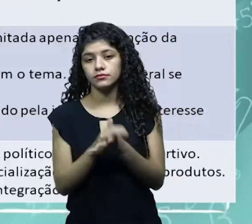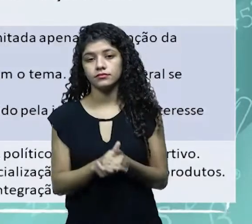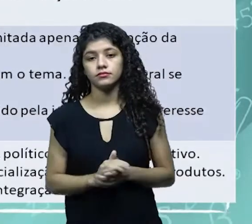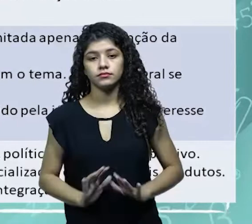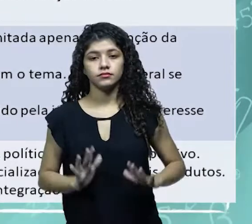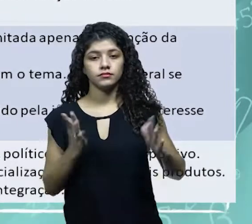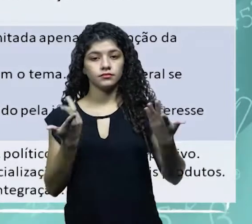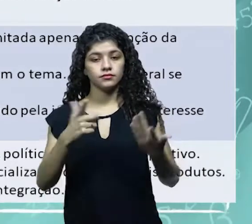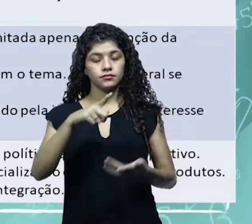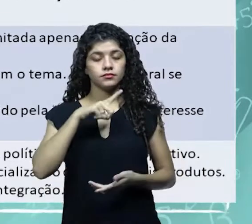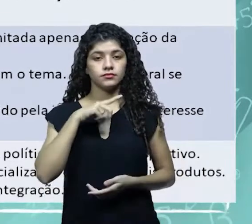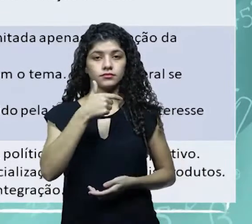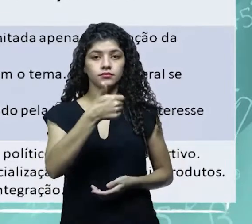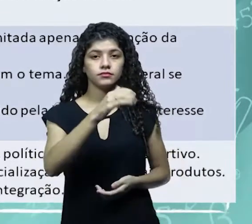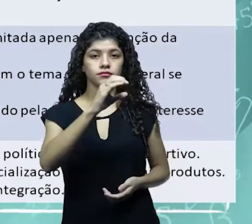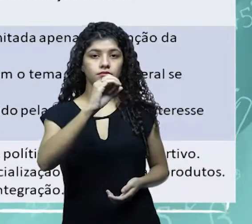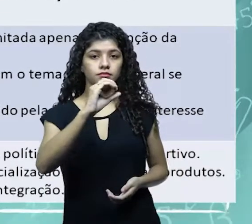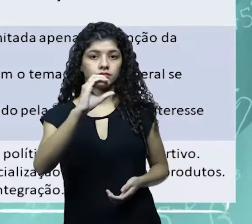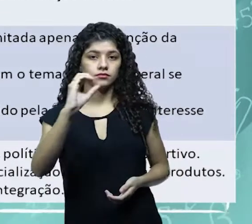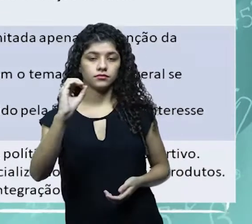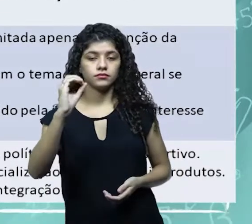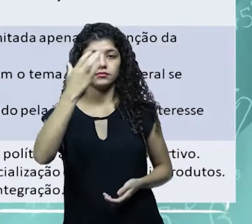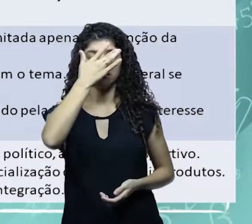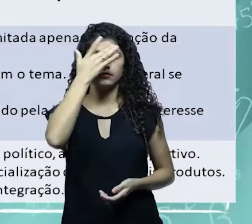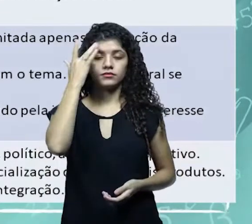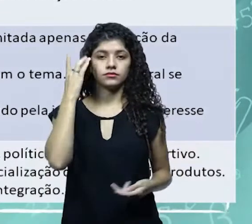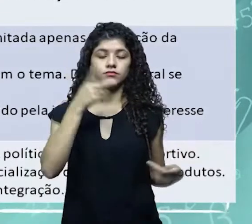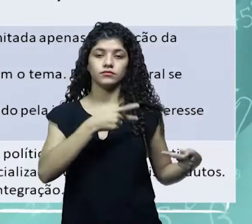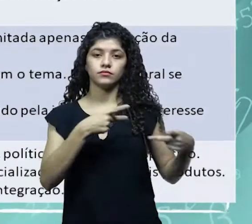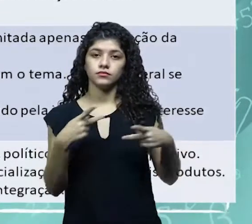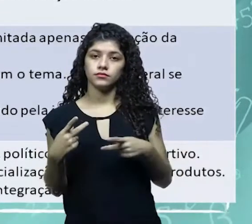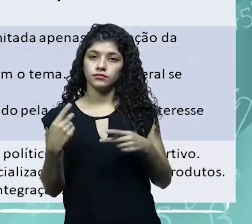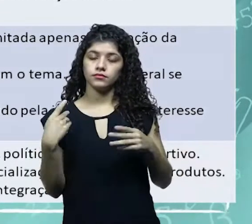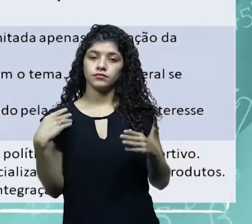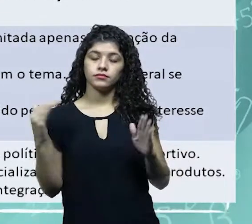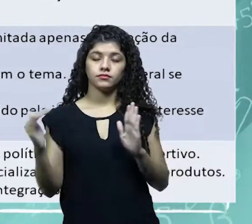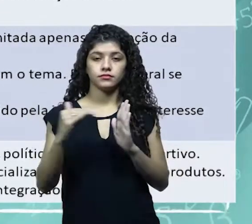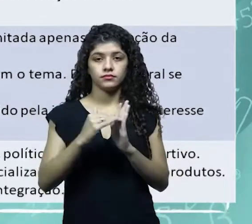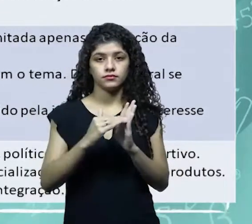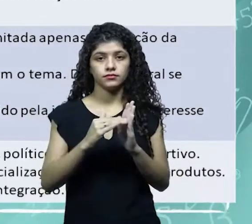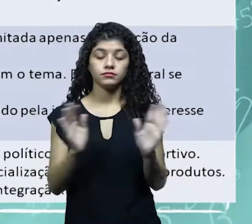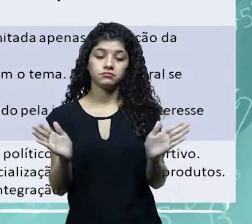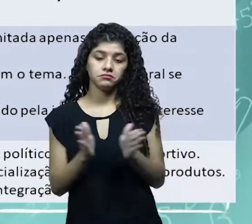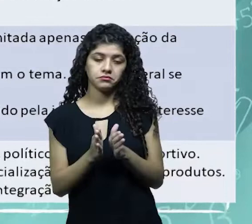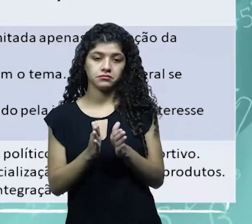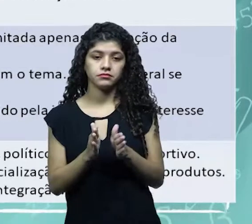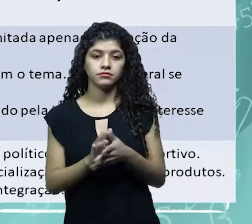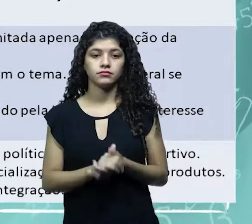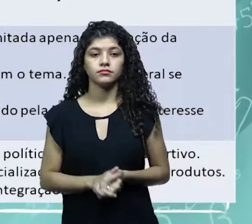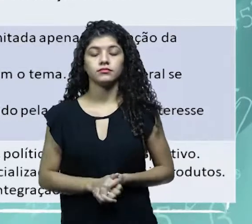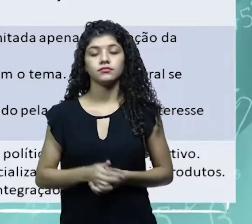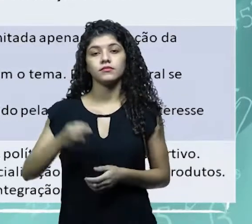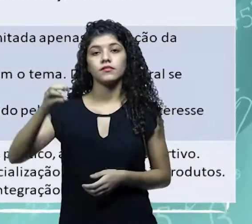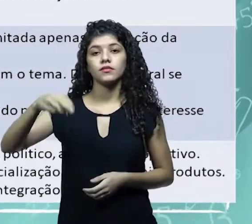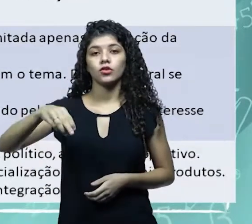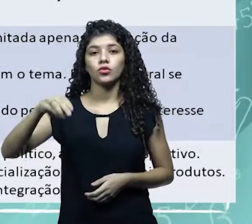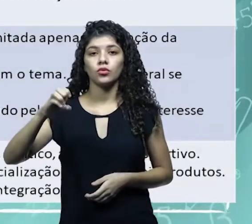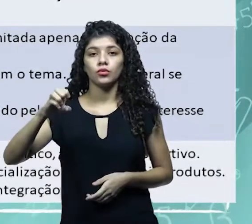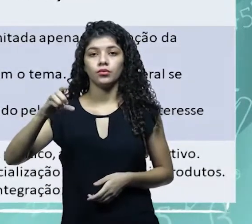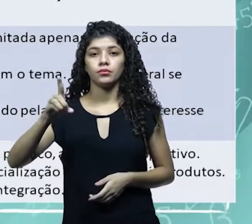porte então um evento ele pode ser pequeno que é um evento com o número de 200 até 200 participantes